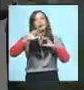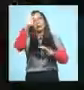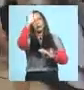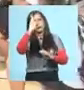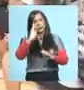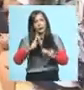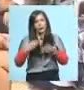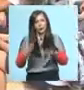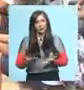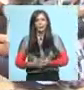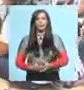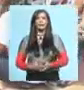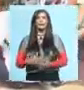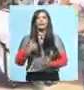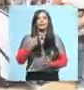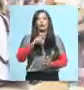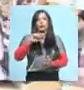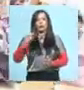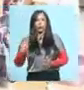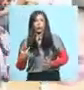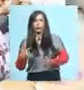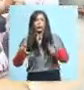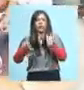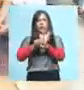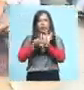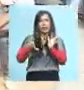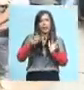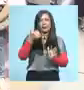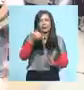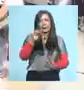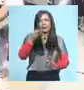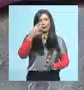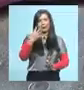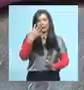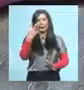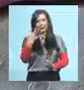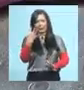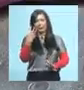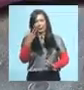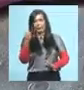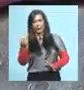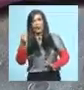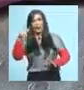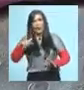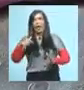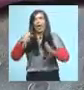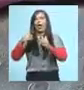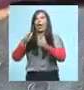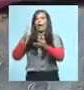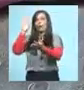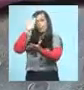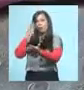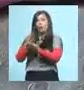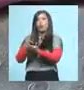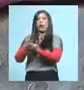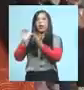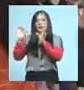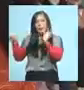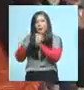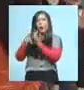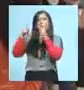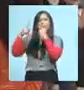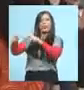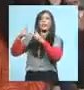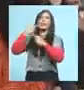nosso país. Em 2002, a Lei 10.436 reconheceu a língua brasileira de sinais, Libras, como